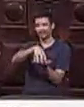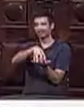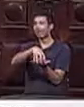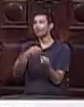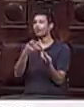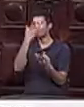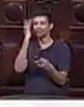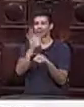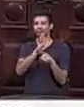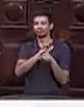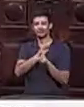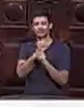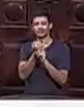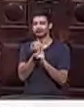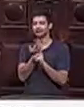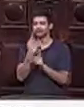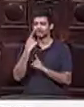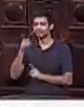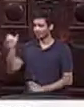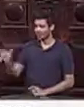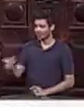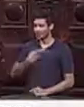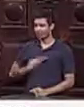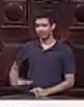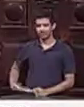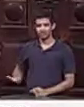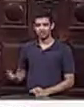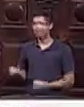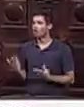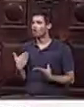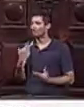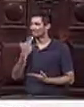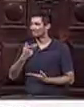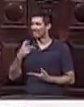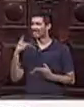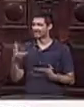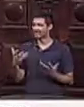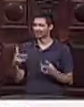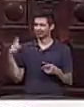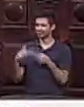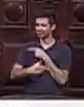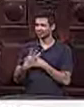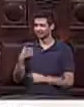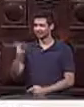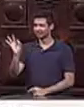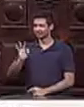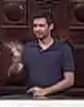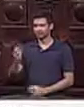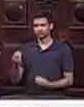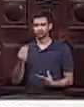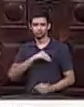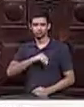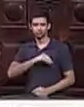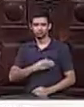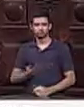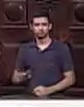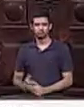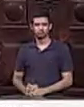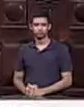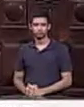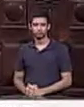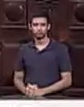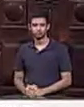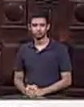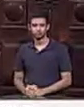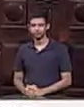nós não vemos o nosso governador tendo coragem de cortar na carne do alto escalão do governo, enquanto os nossos profissionais da